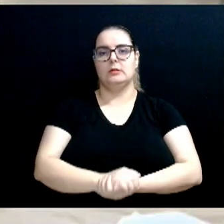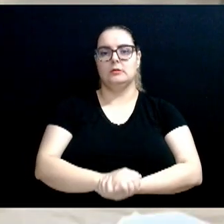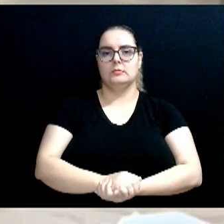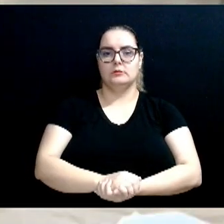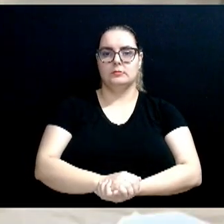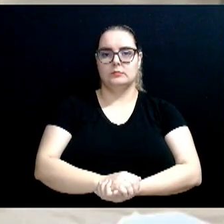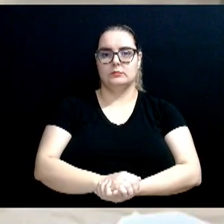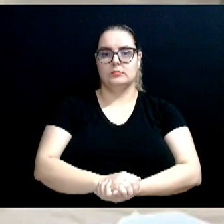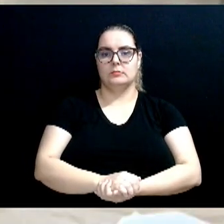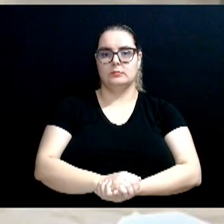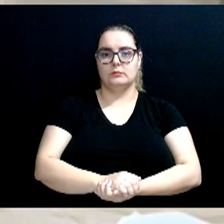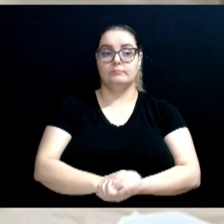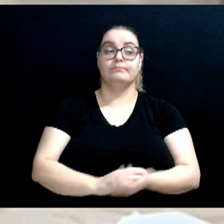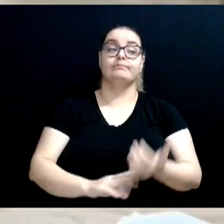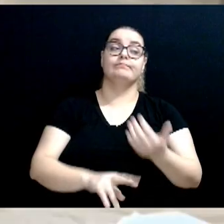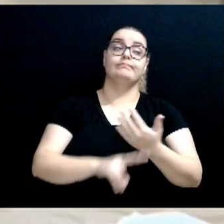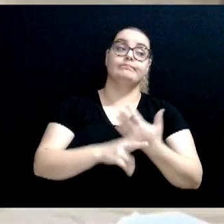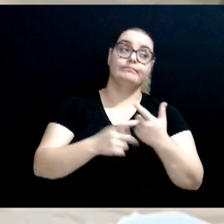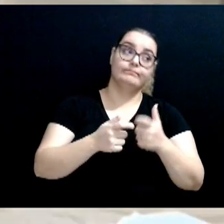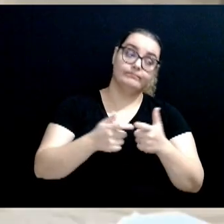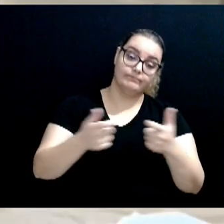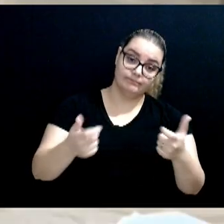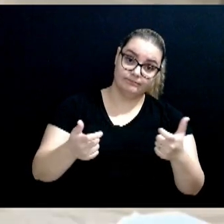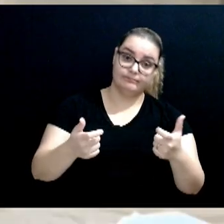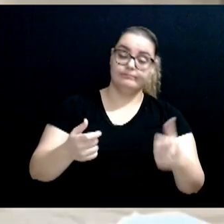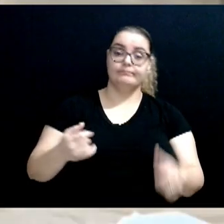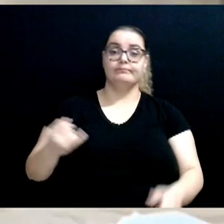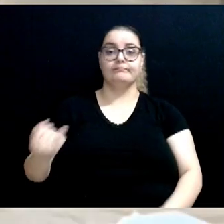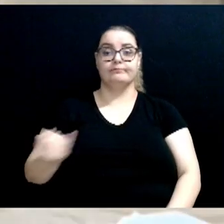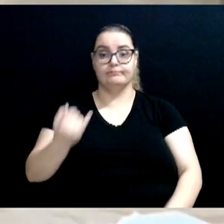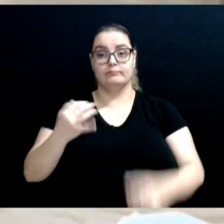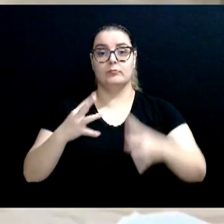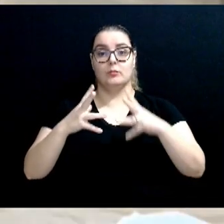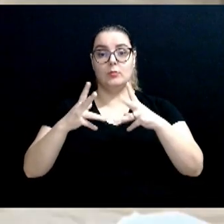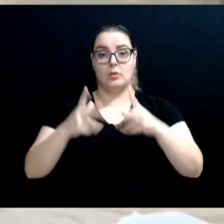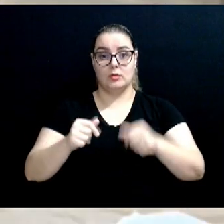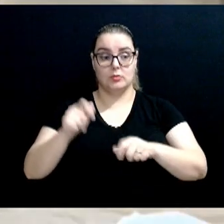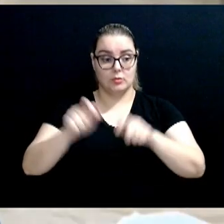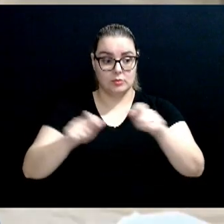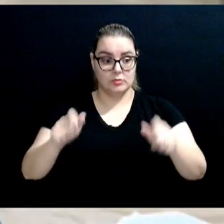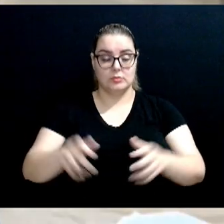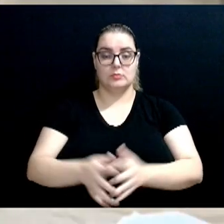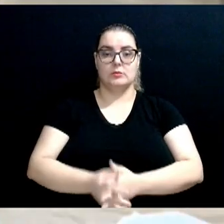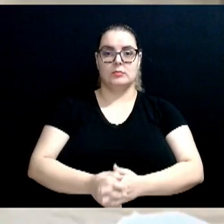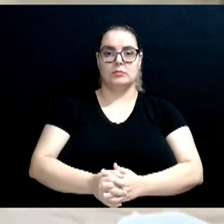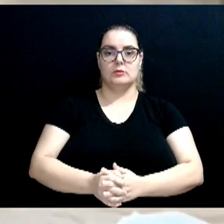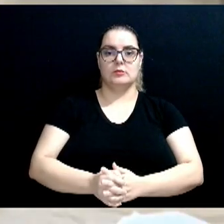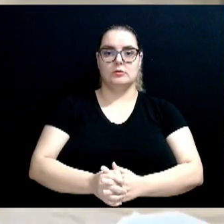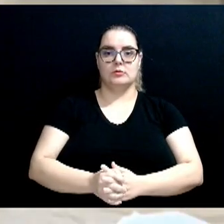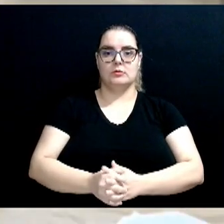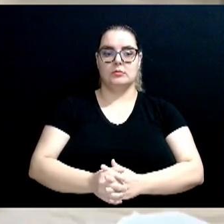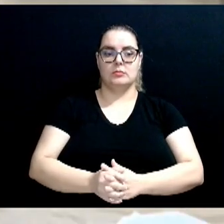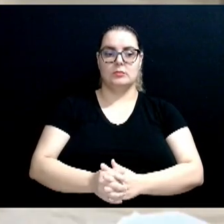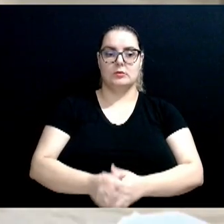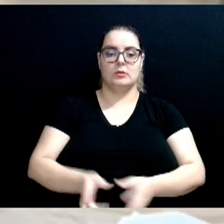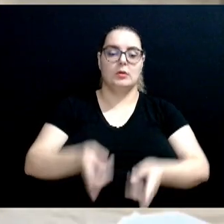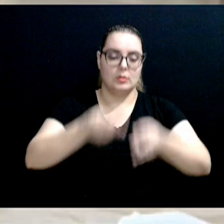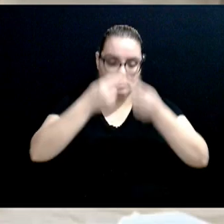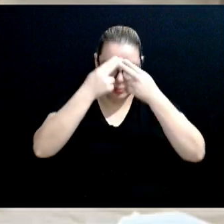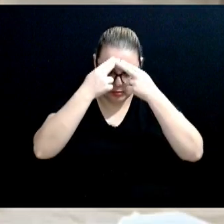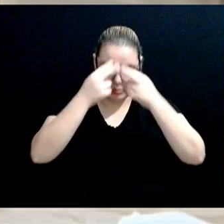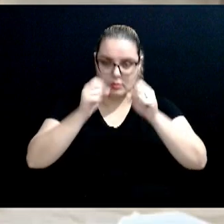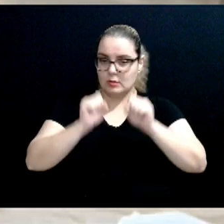Gera um impacto muito importante para todas as pessoas, né? O trauma, ele pode acontecer a